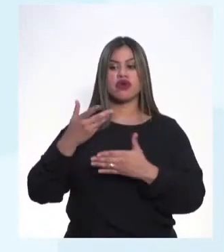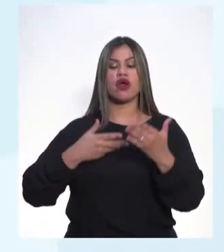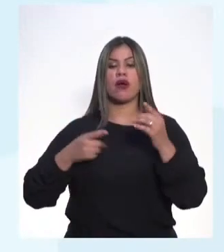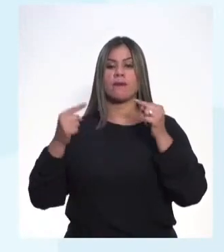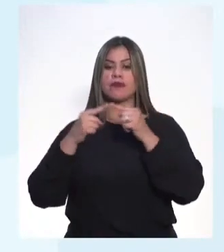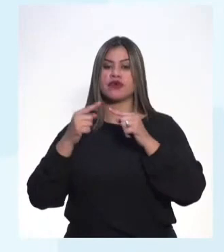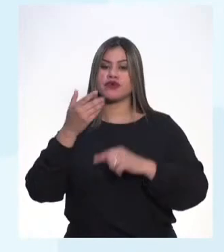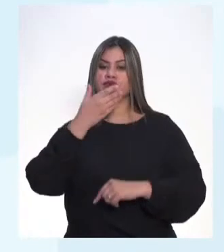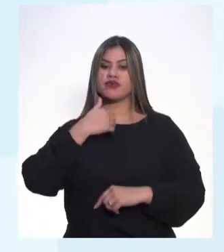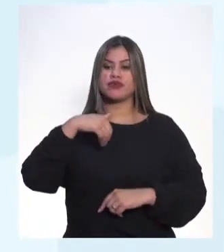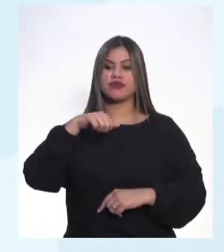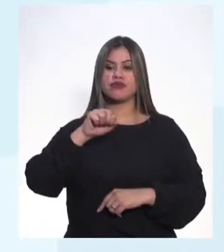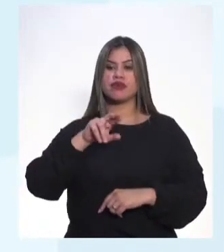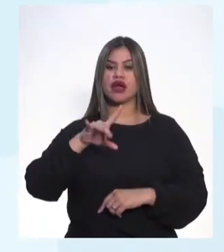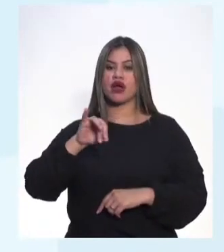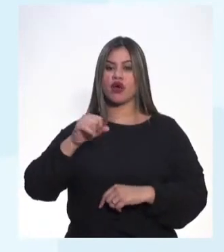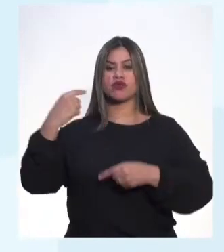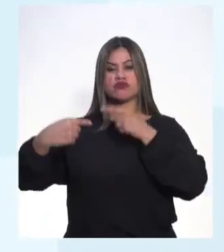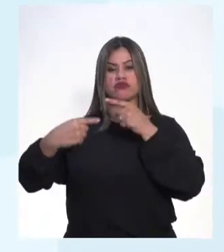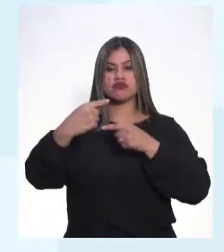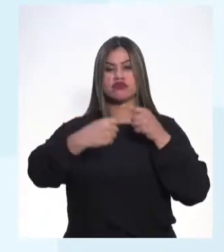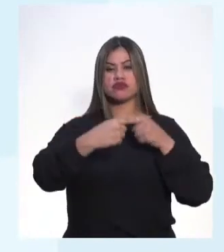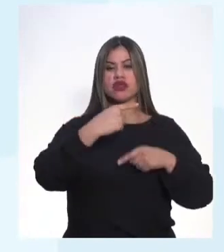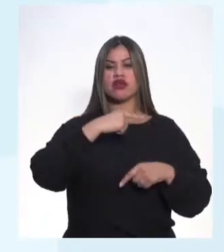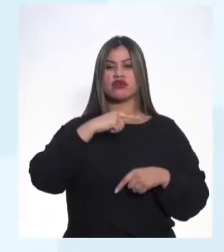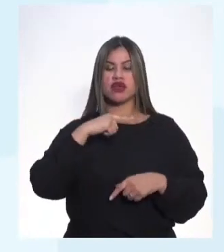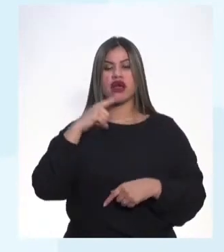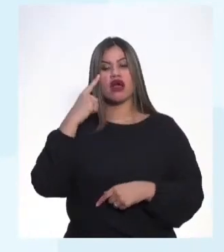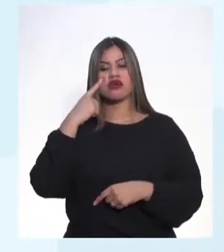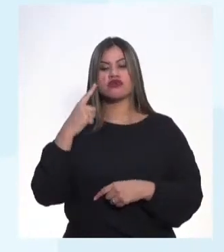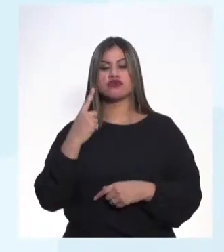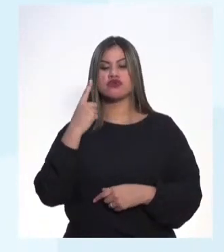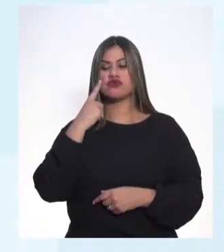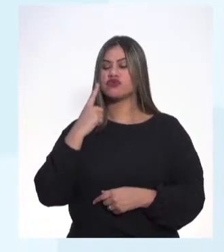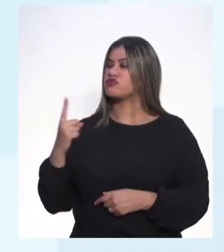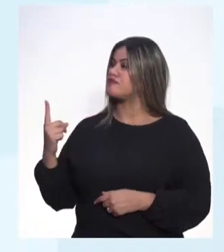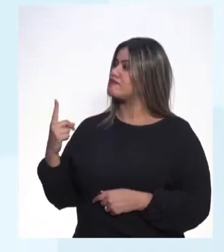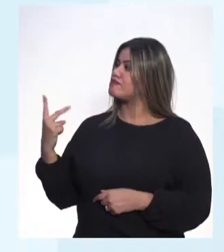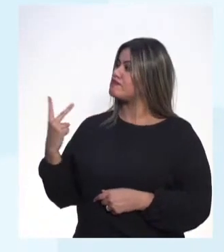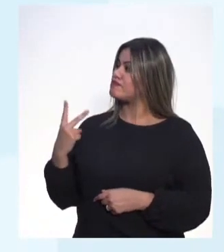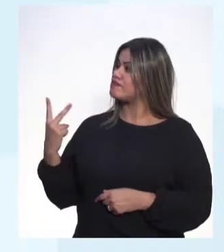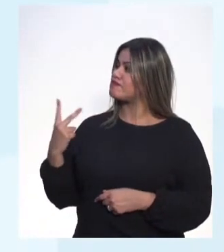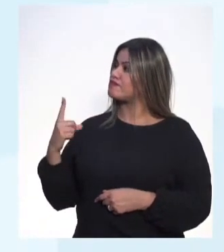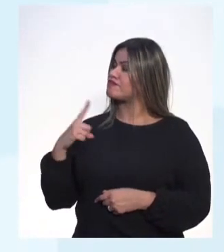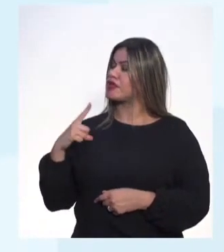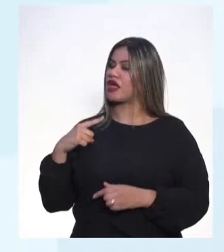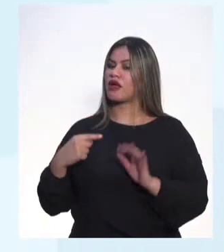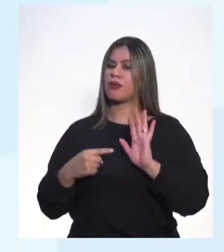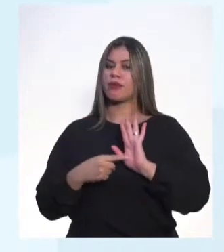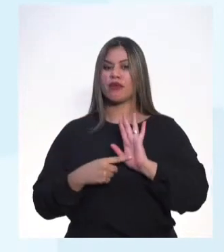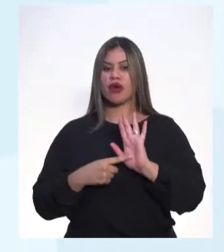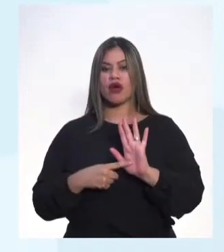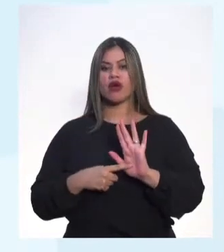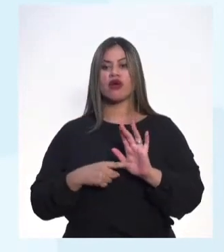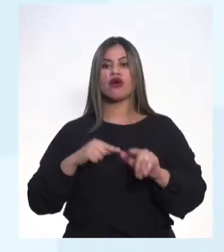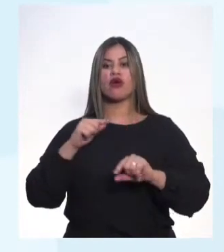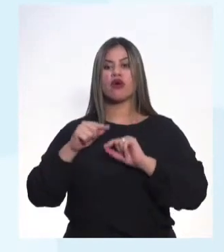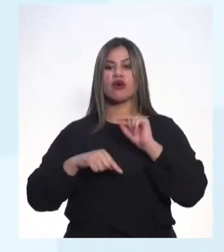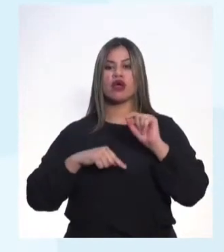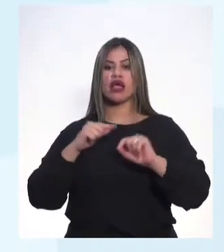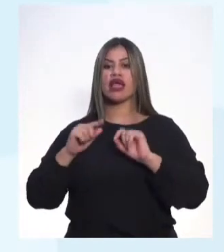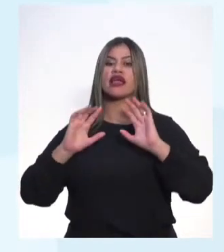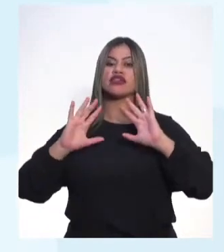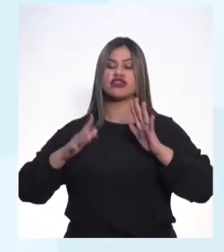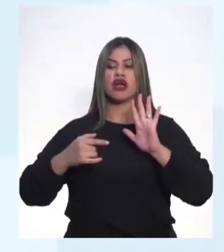Marconi estávamos discutindo aqui. Vejam, essas duas imagens, essas duas fotos que aparecem para vocês, elas